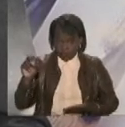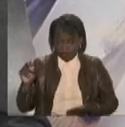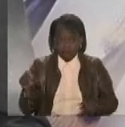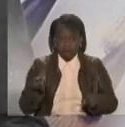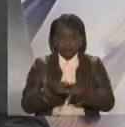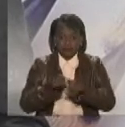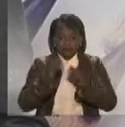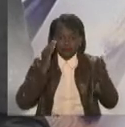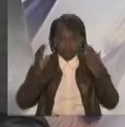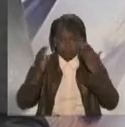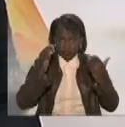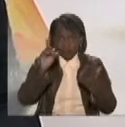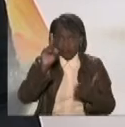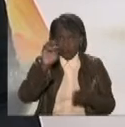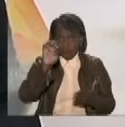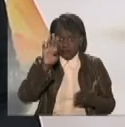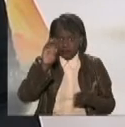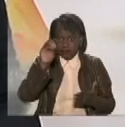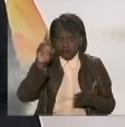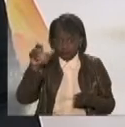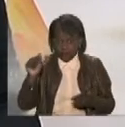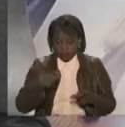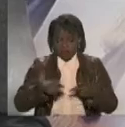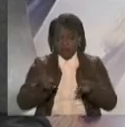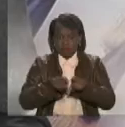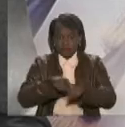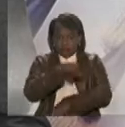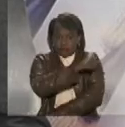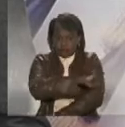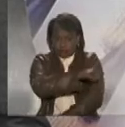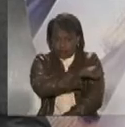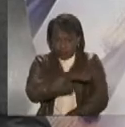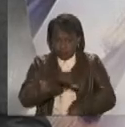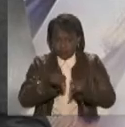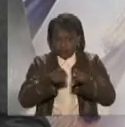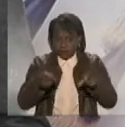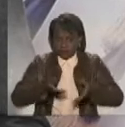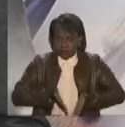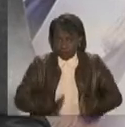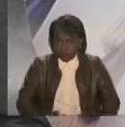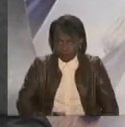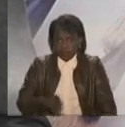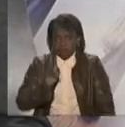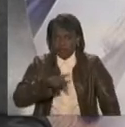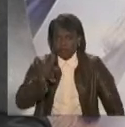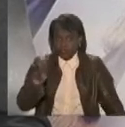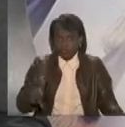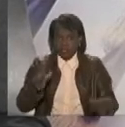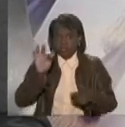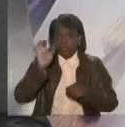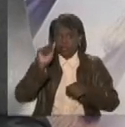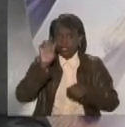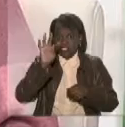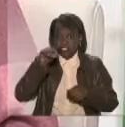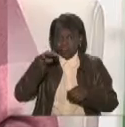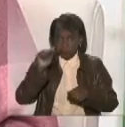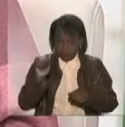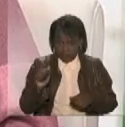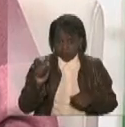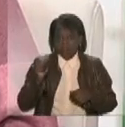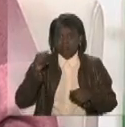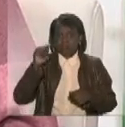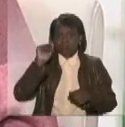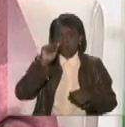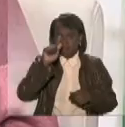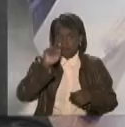bebês, a psicóloga Débora Mascarenhas e a enfermeira obstetra sexóloga professora Fátima